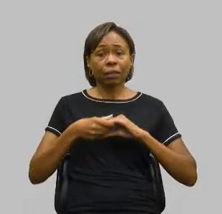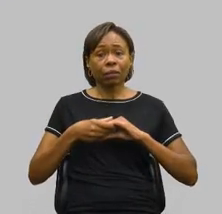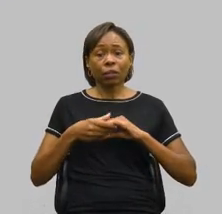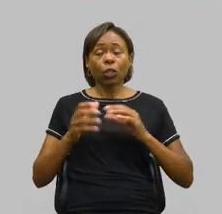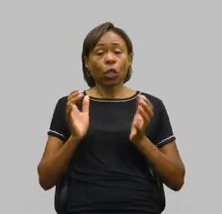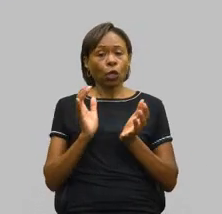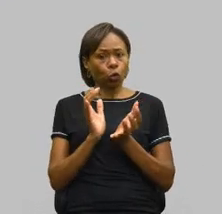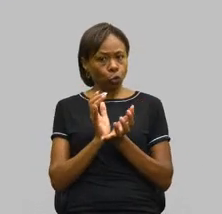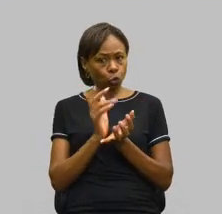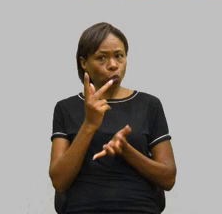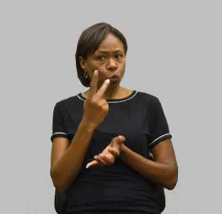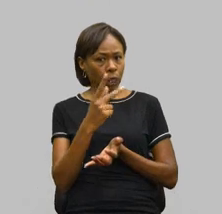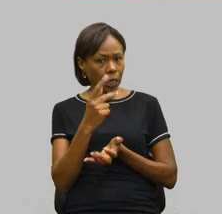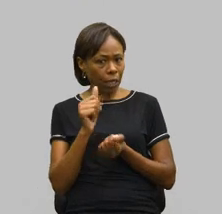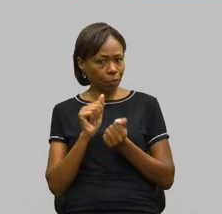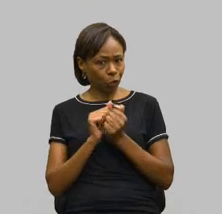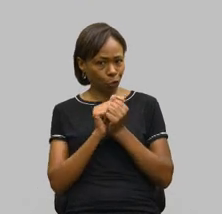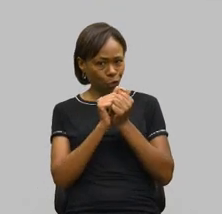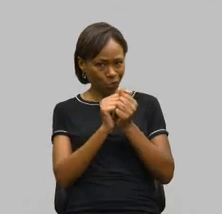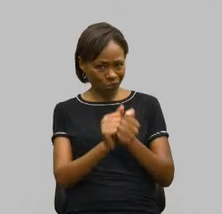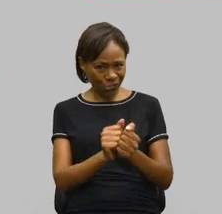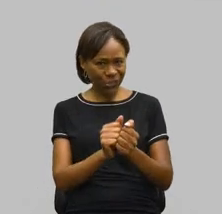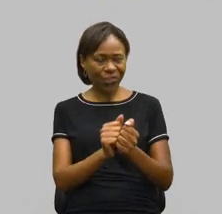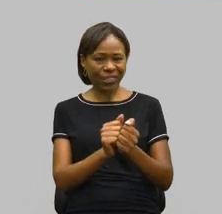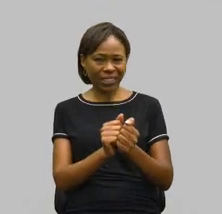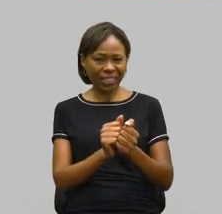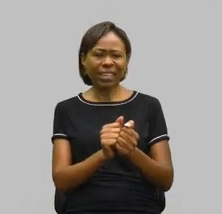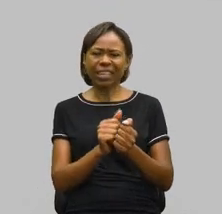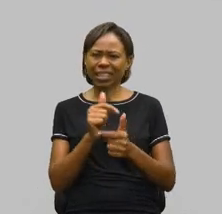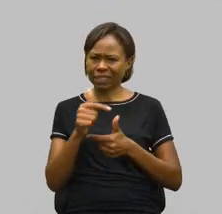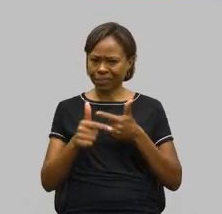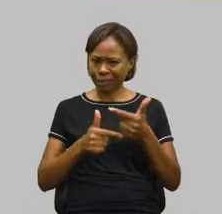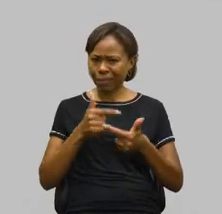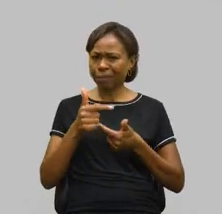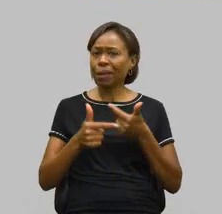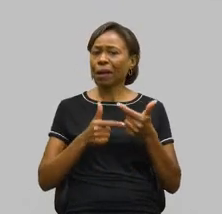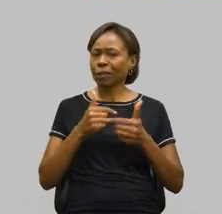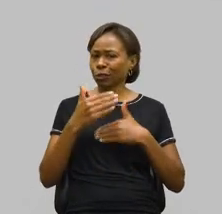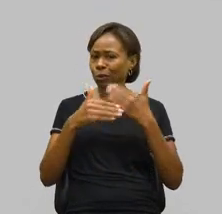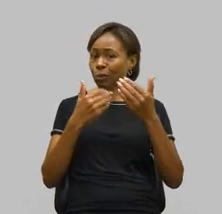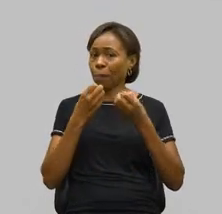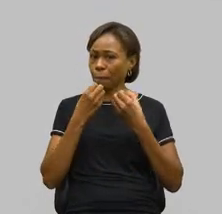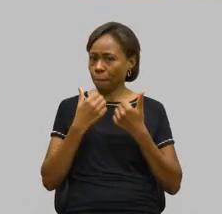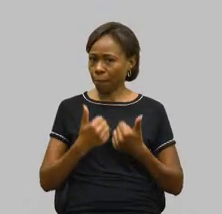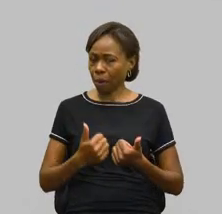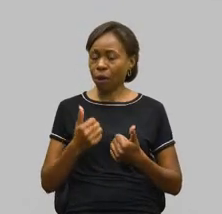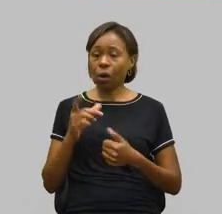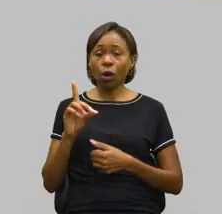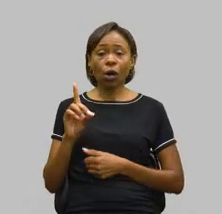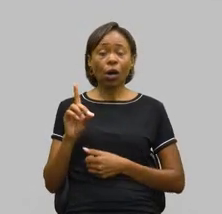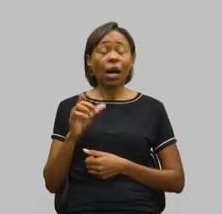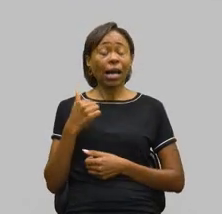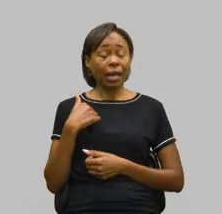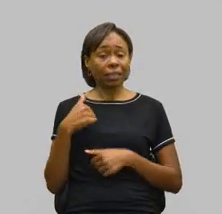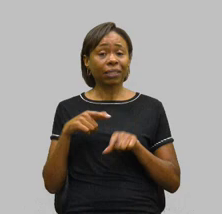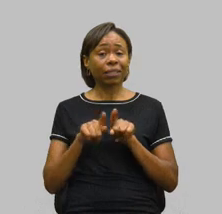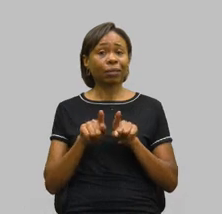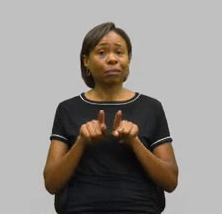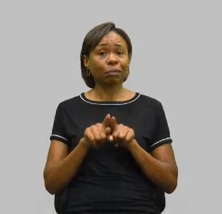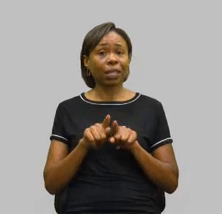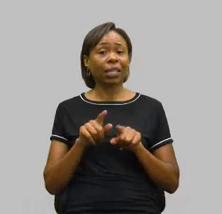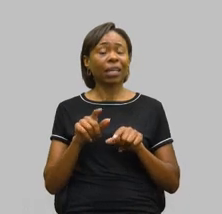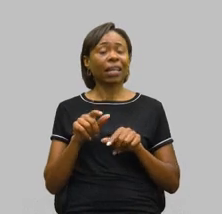equipe que vem te acompanhar aqui eu tenho certeza que essa equipe vem desenvolvendo bom trabalho e queria também como o dorgal cumprimentar em nome do nosso amigo